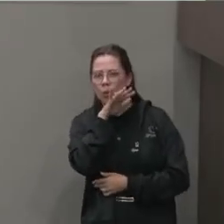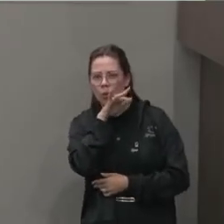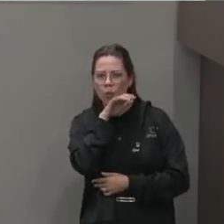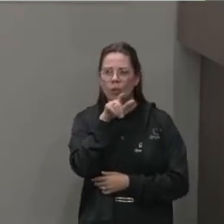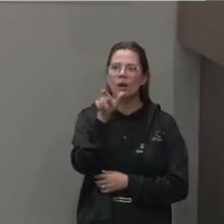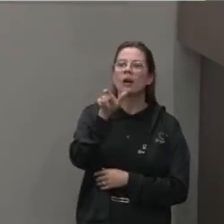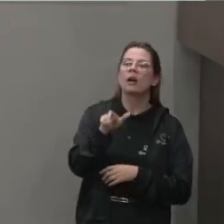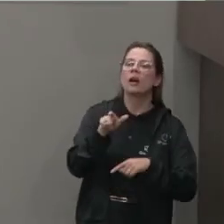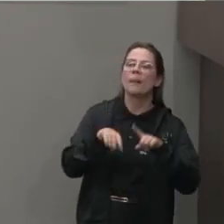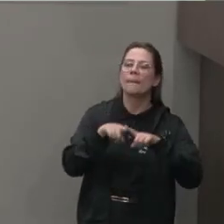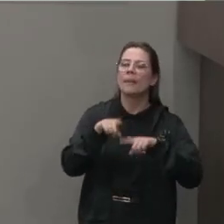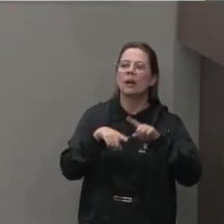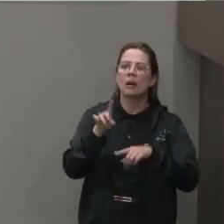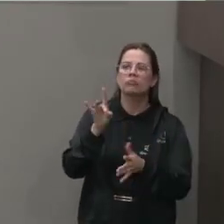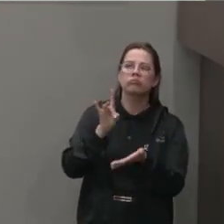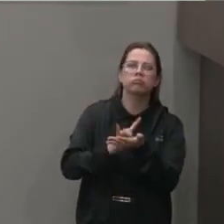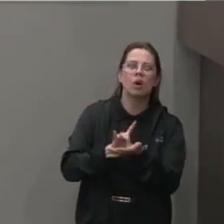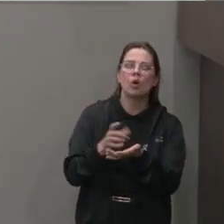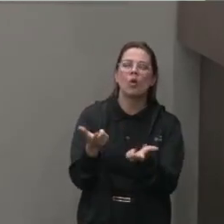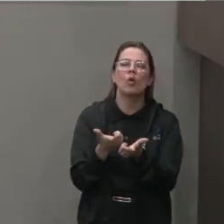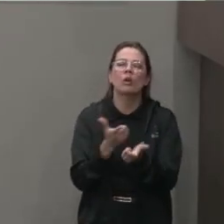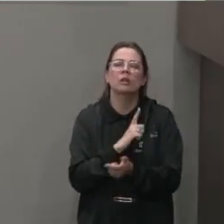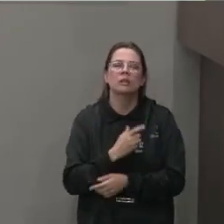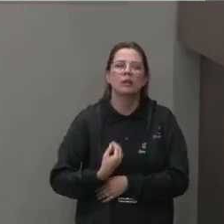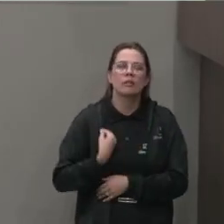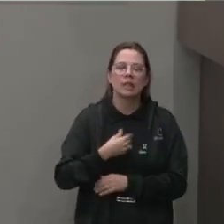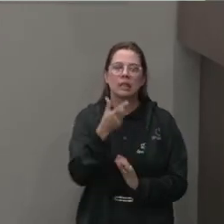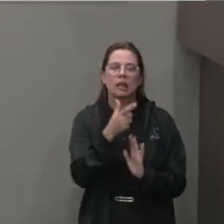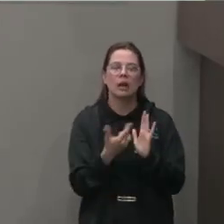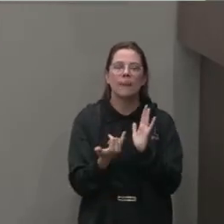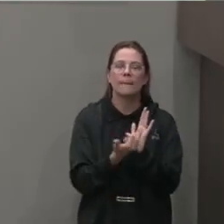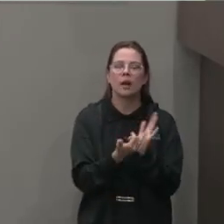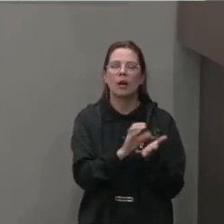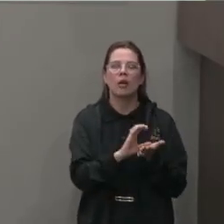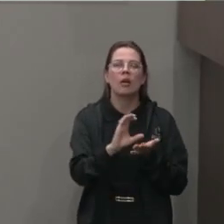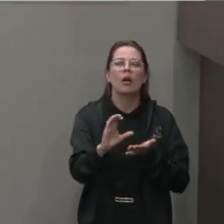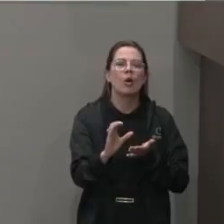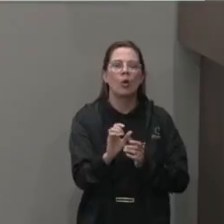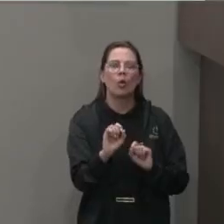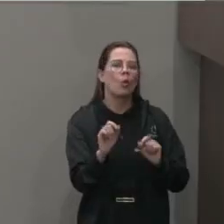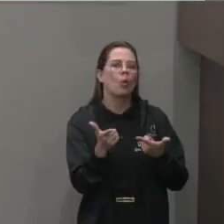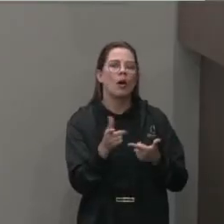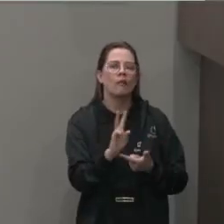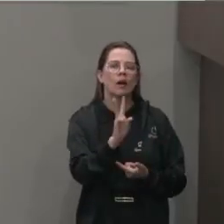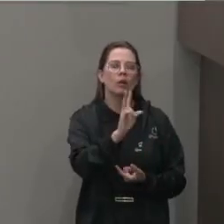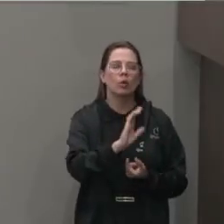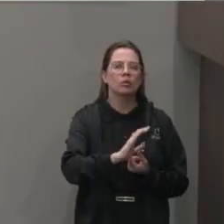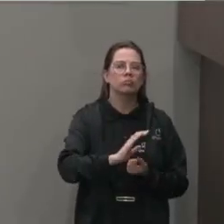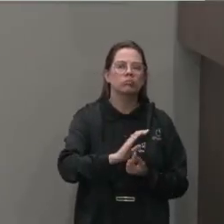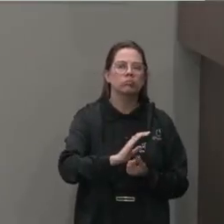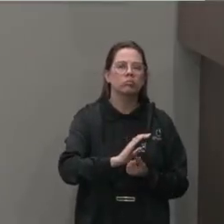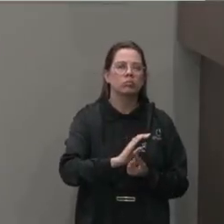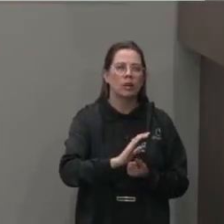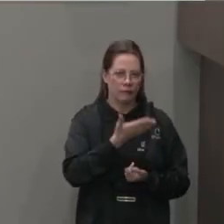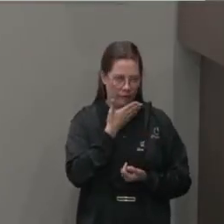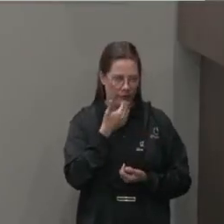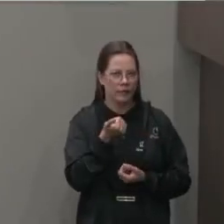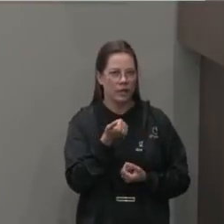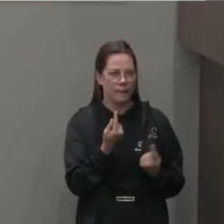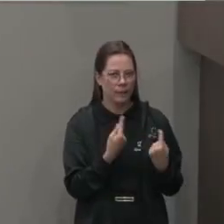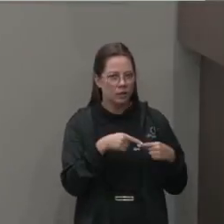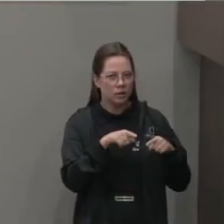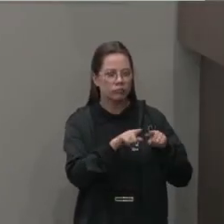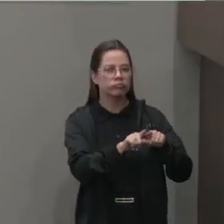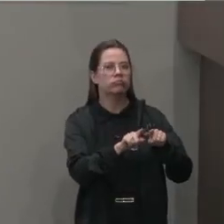a materialidade? Cadê os números? Cadê os dados? O investimento vai custar quanto? Eu terou quanto para ele? Vale a pena uma